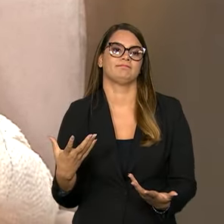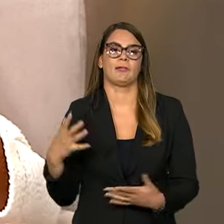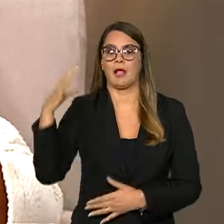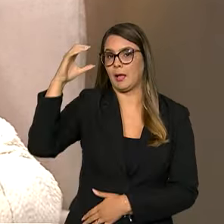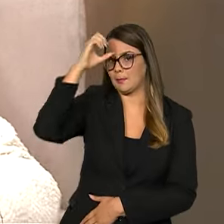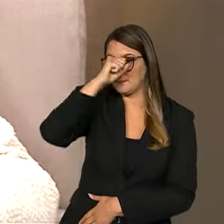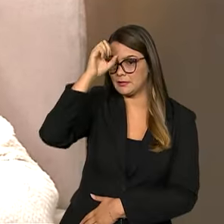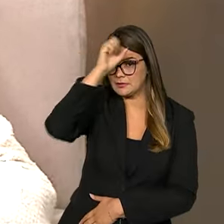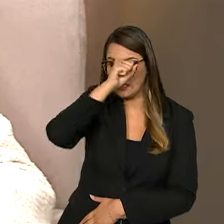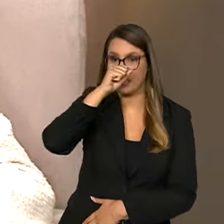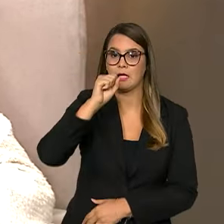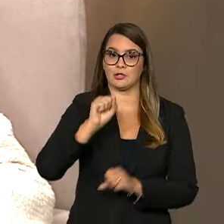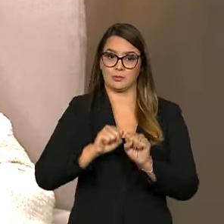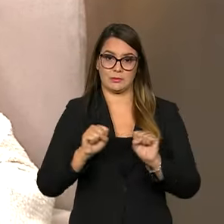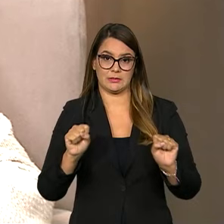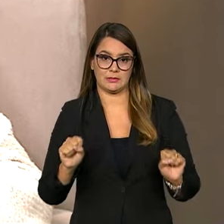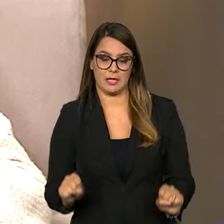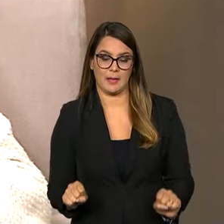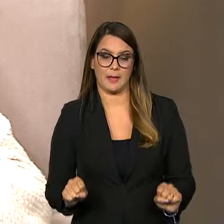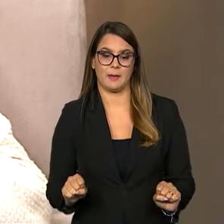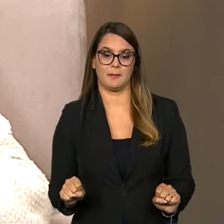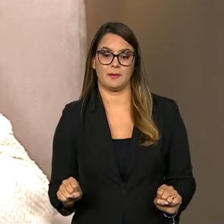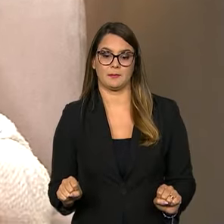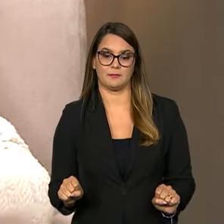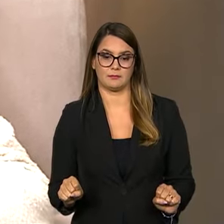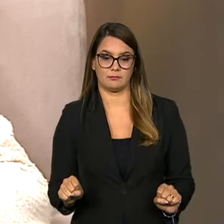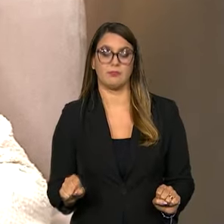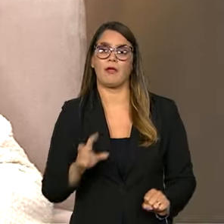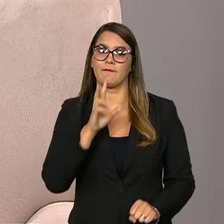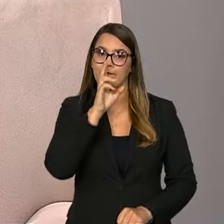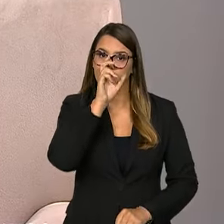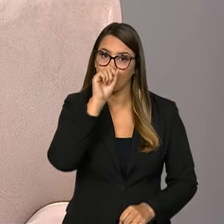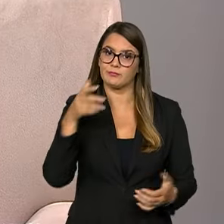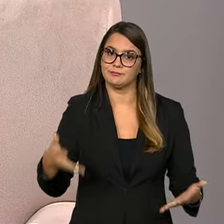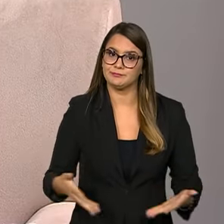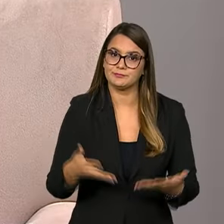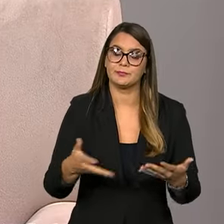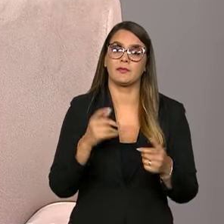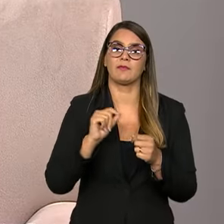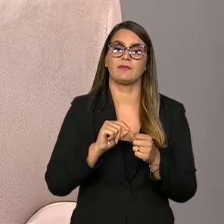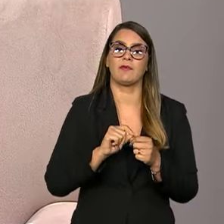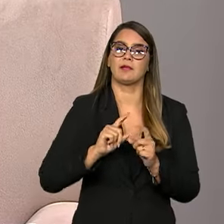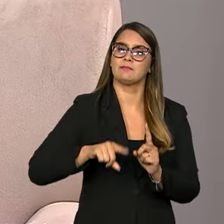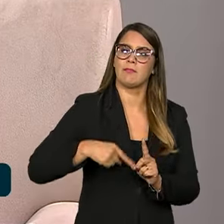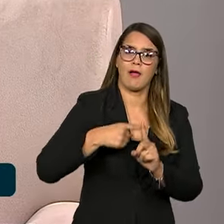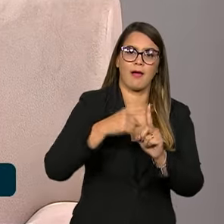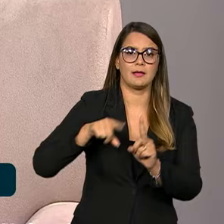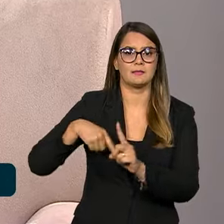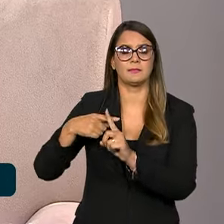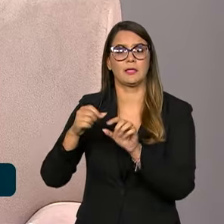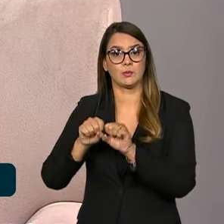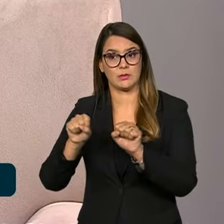aprendizagem pros sistemas que que fortalece que faz com que cada vez mais os